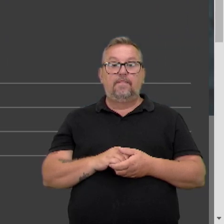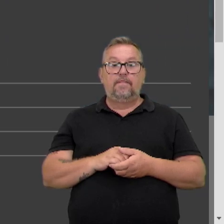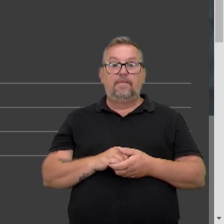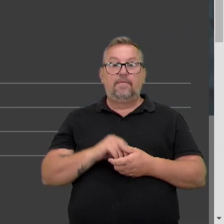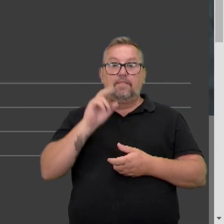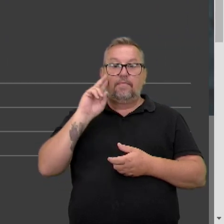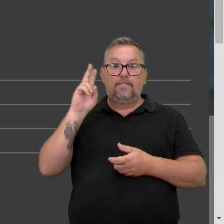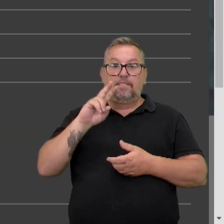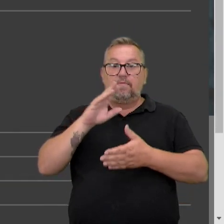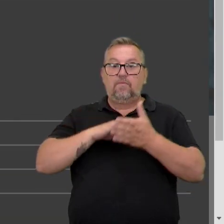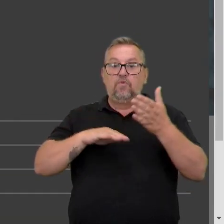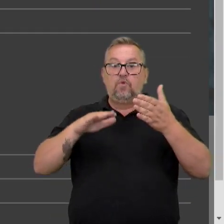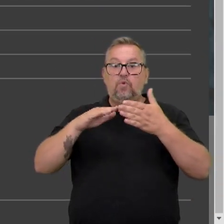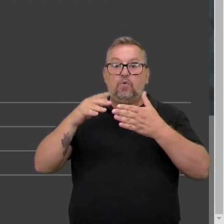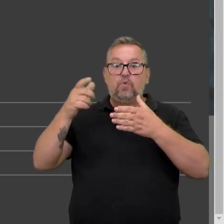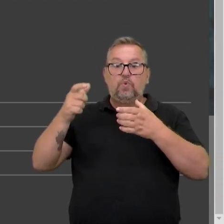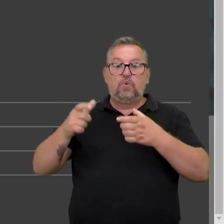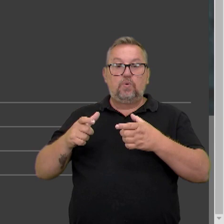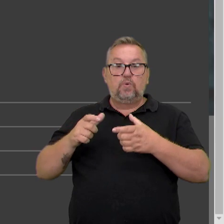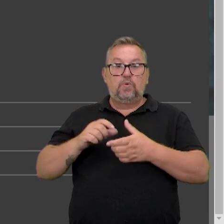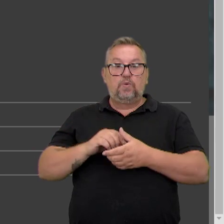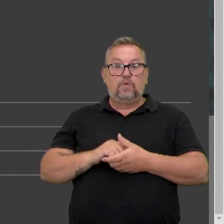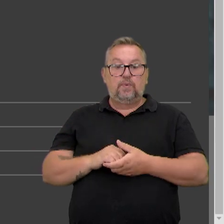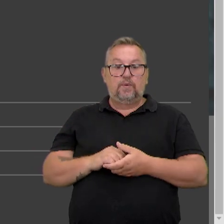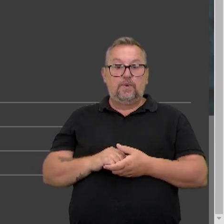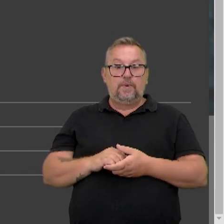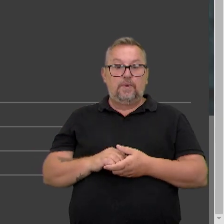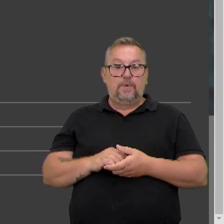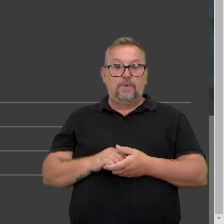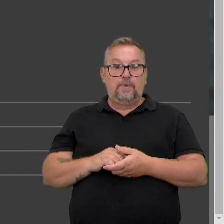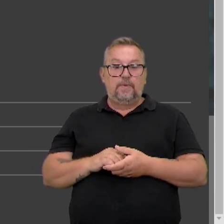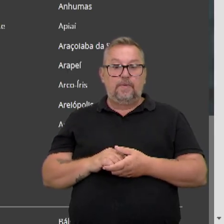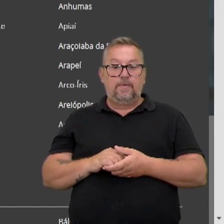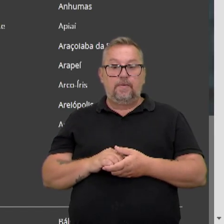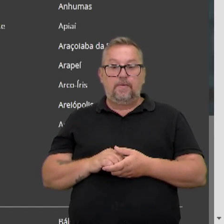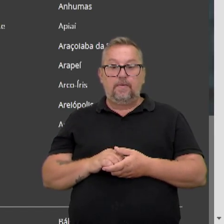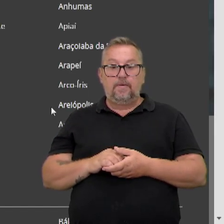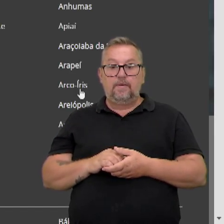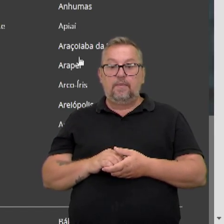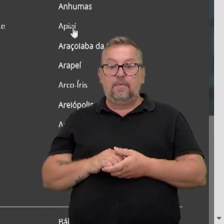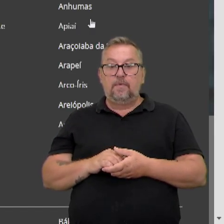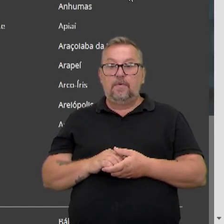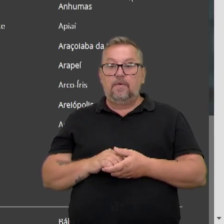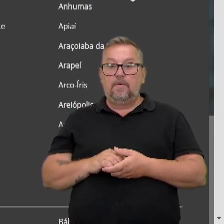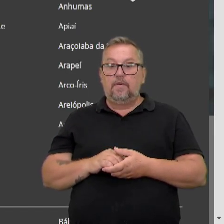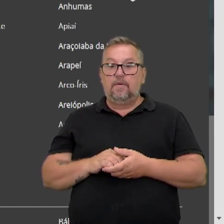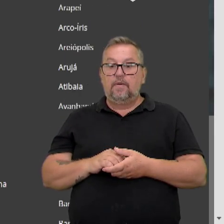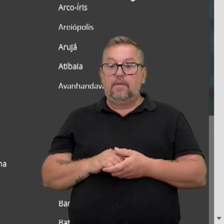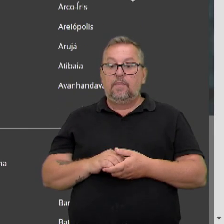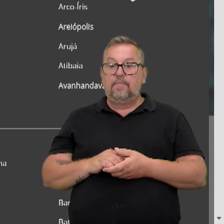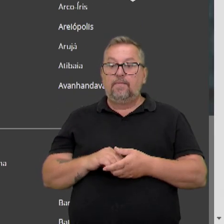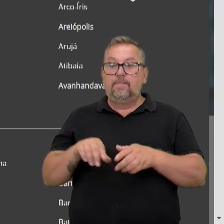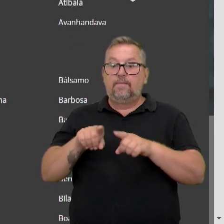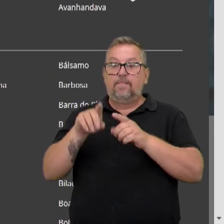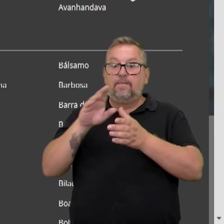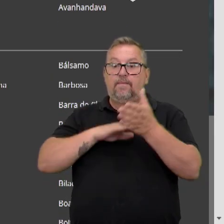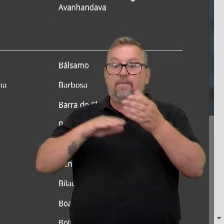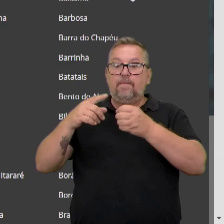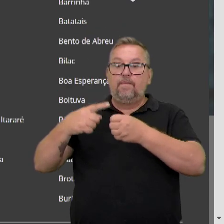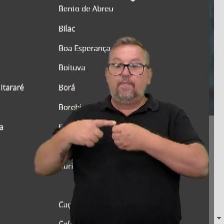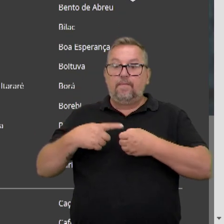os municípios, temos aqui do estado de São Paulo, então nós acessamos aqui e vai aí aparecer todos